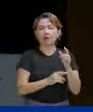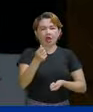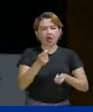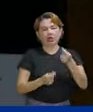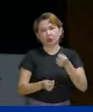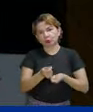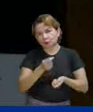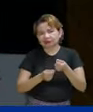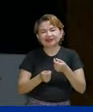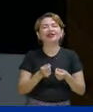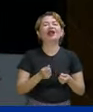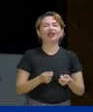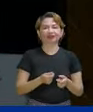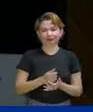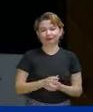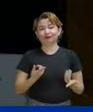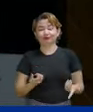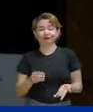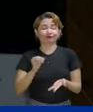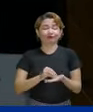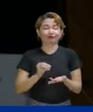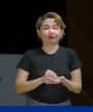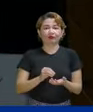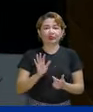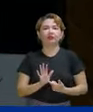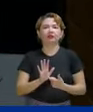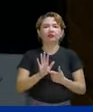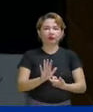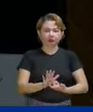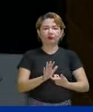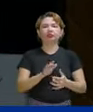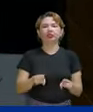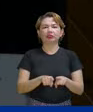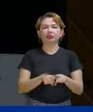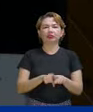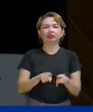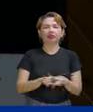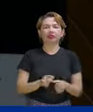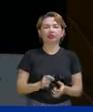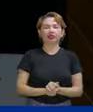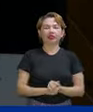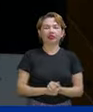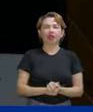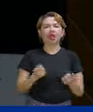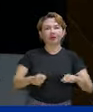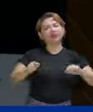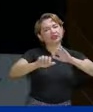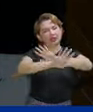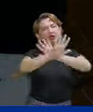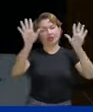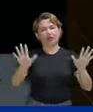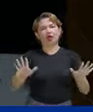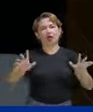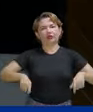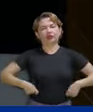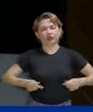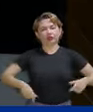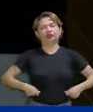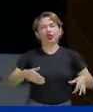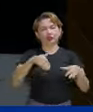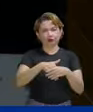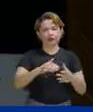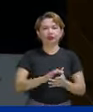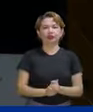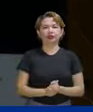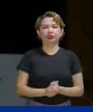economicidade, e que a falta de evidência sobre a efetiva distribuição do material compromete a lisura dos gastos eleitorais. Pediu a